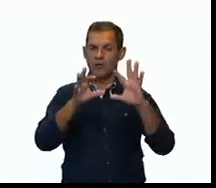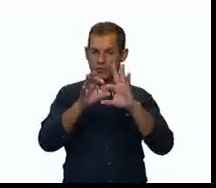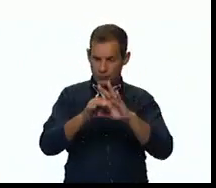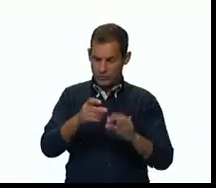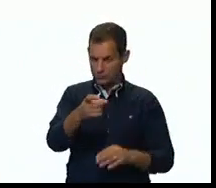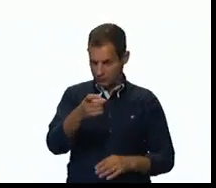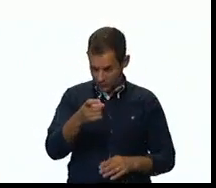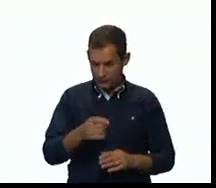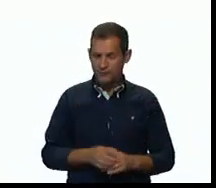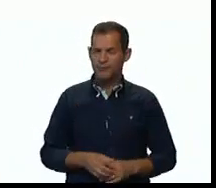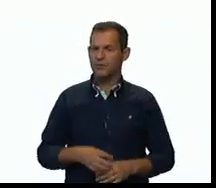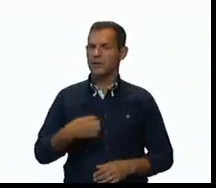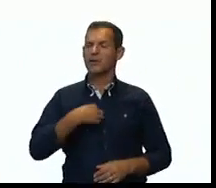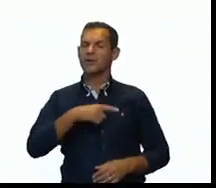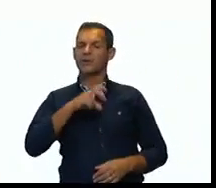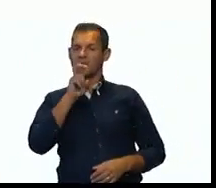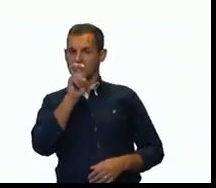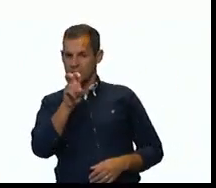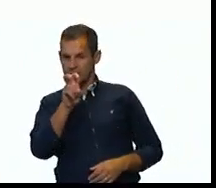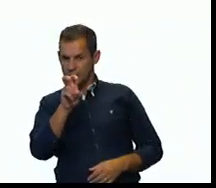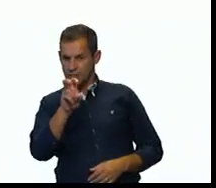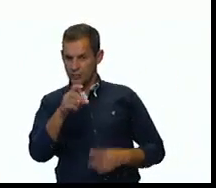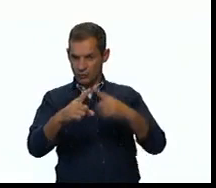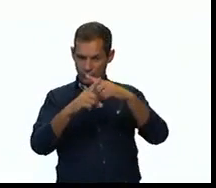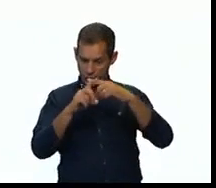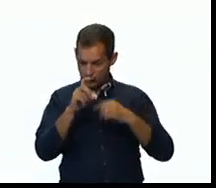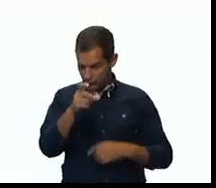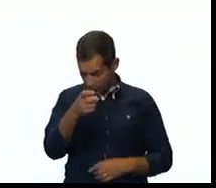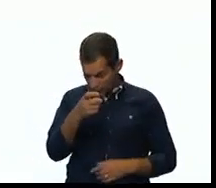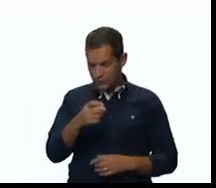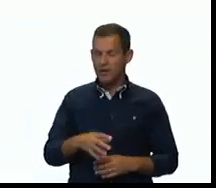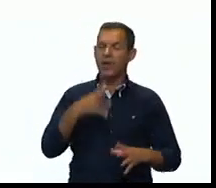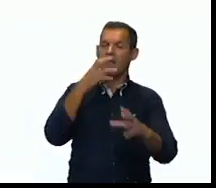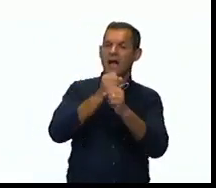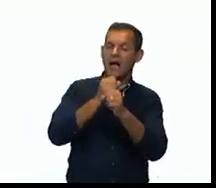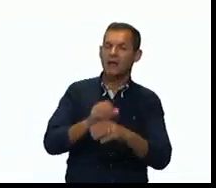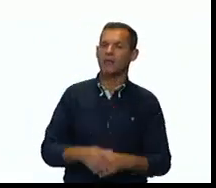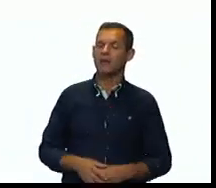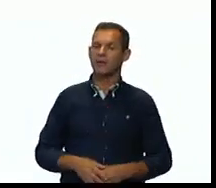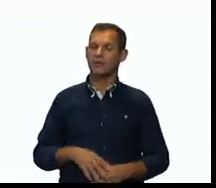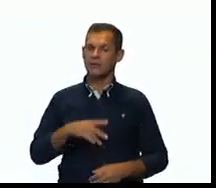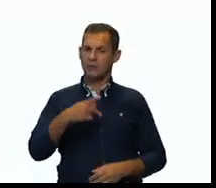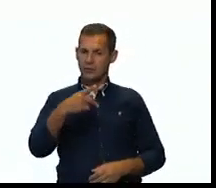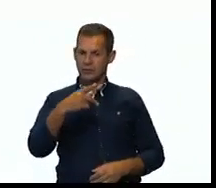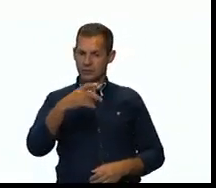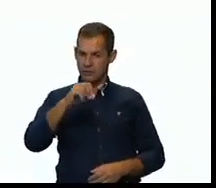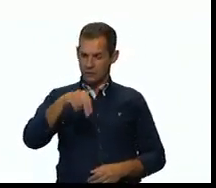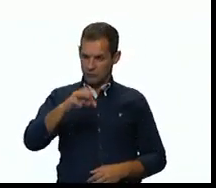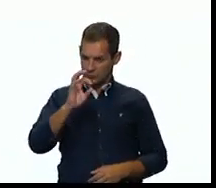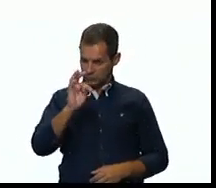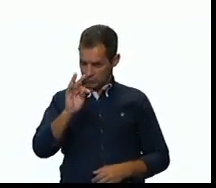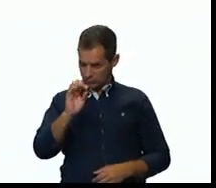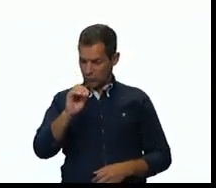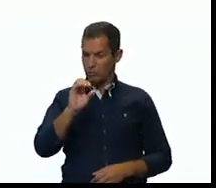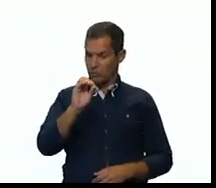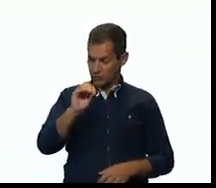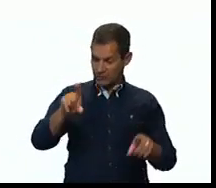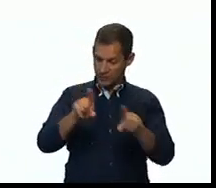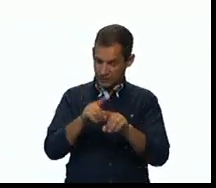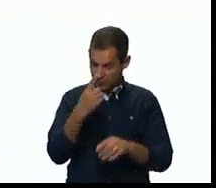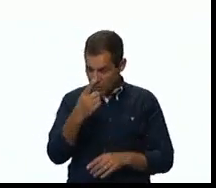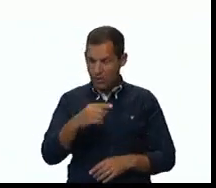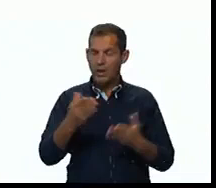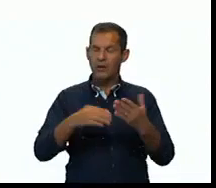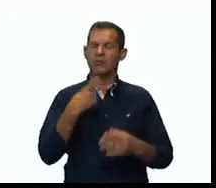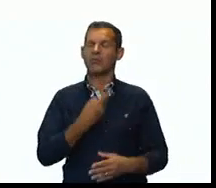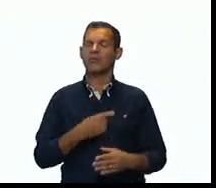relação a x. Então, eu vou ter 5 vezes x. E isso calculado no ponto 0 e no ponto 1.